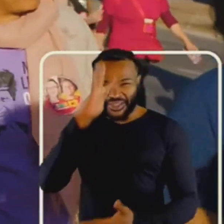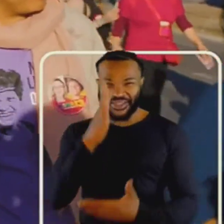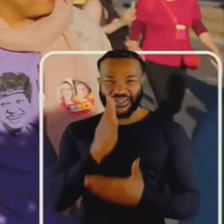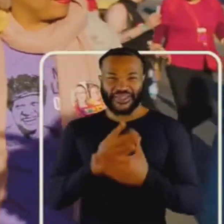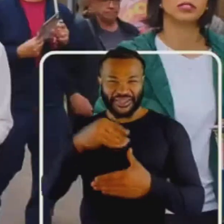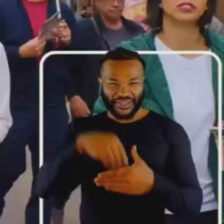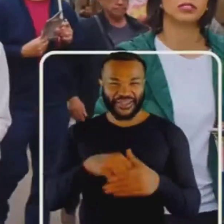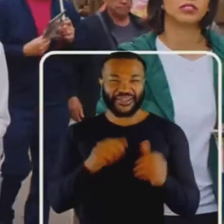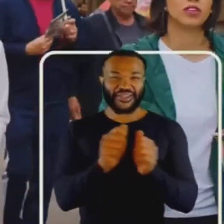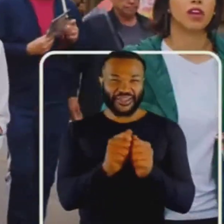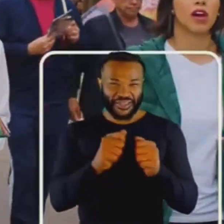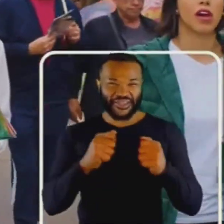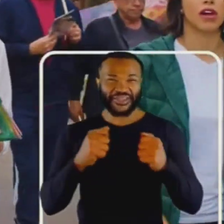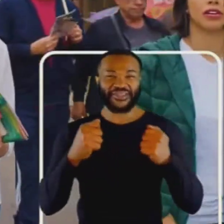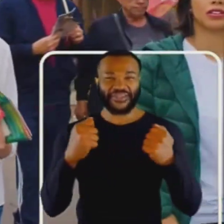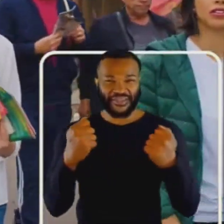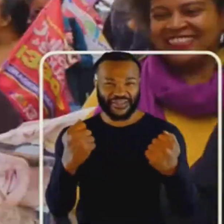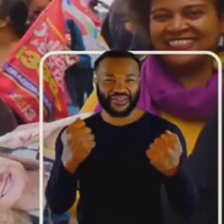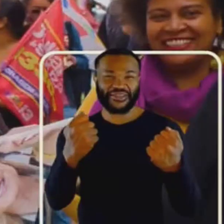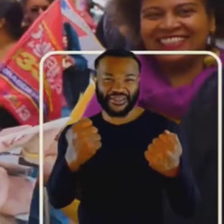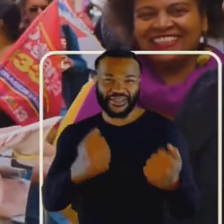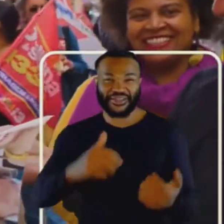num pedaço de pão.